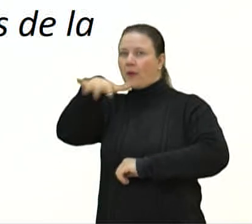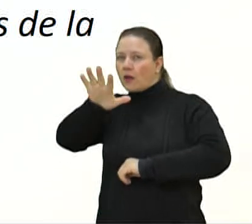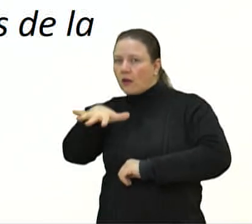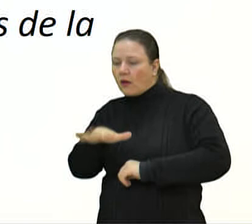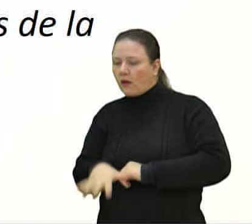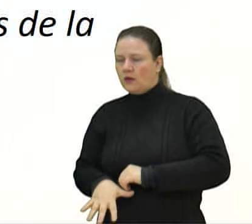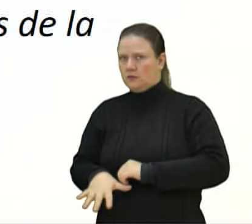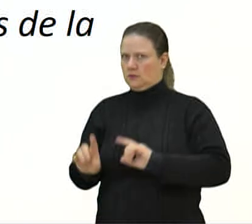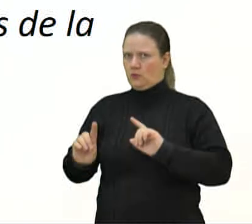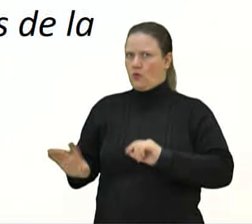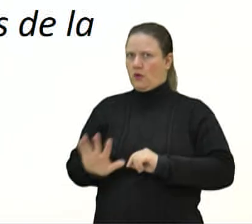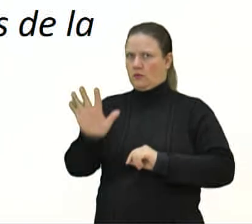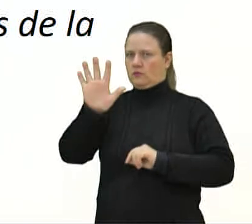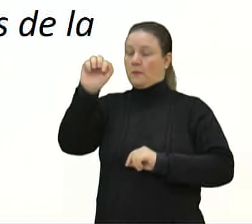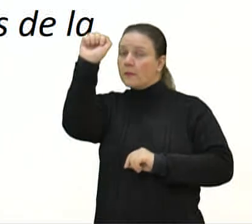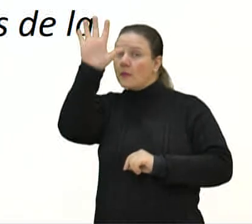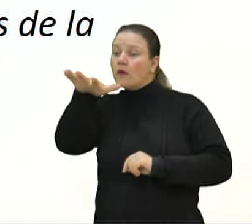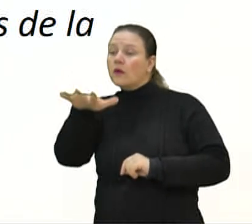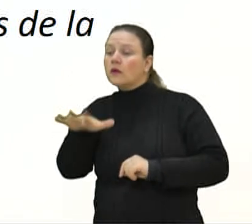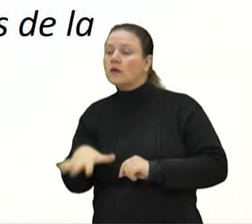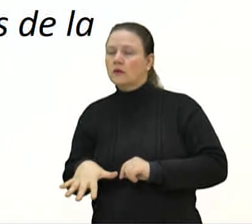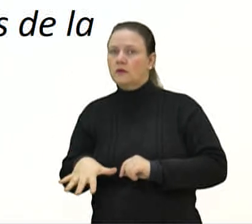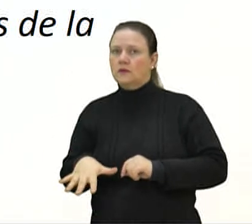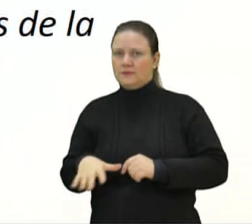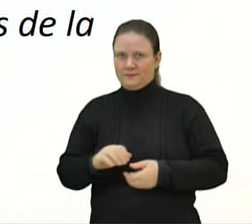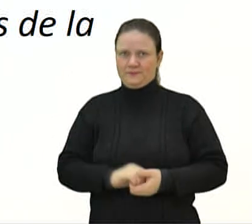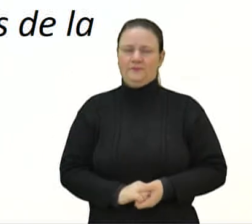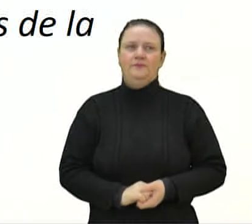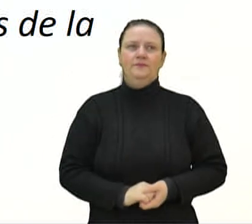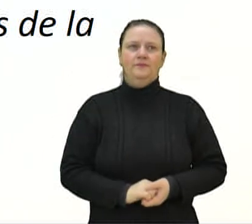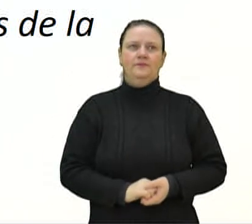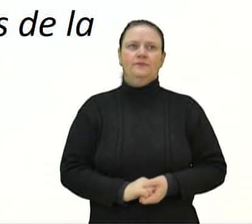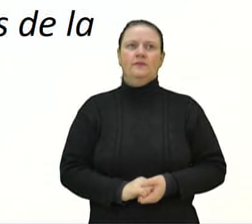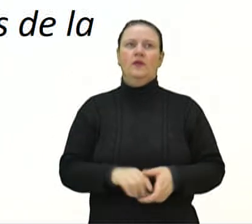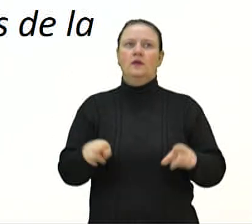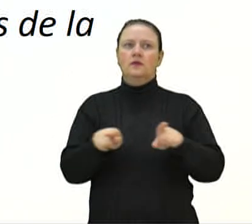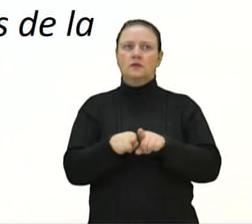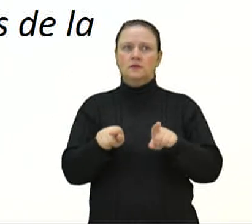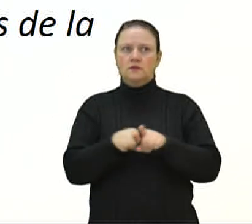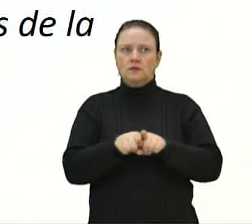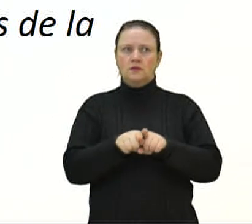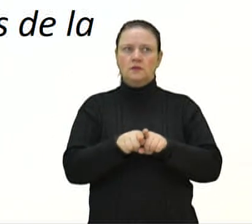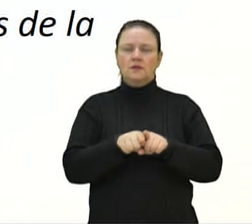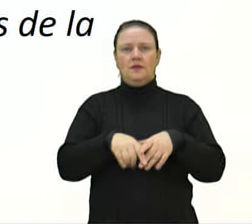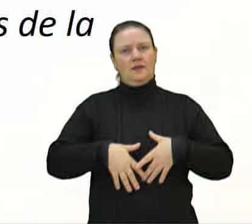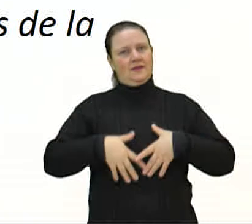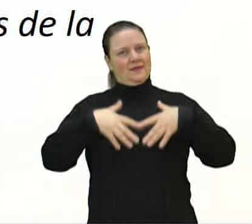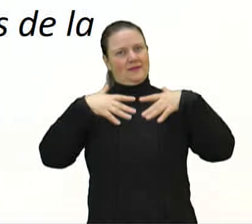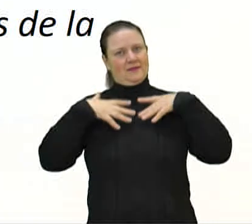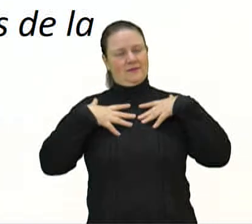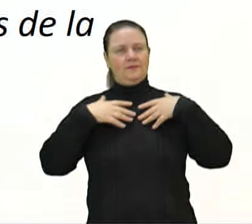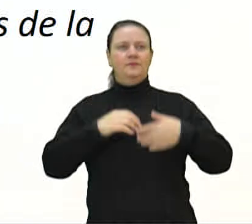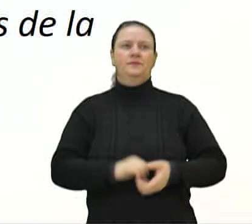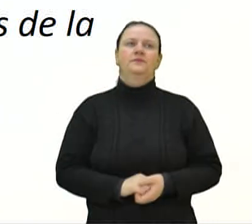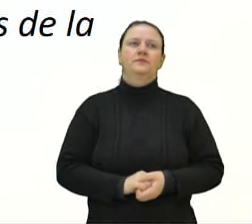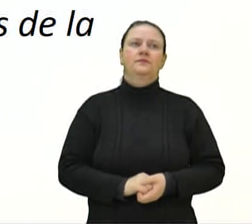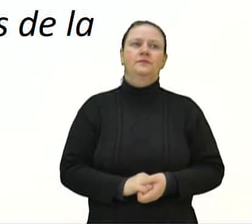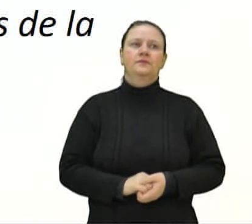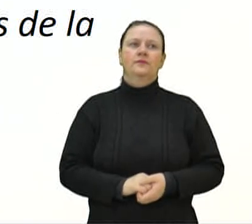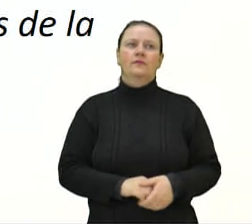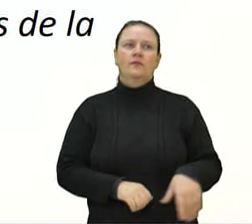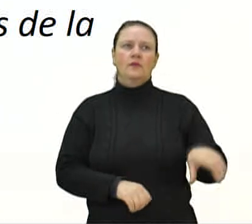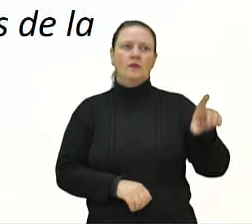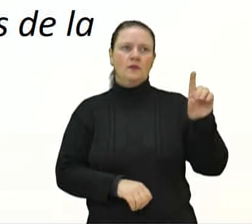comercial, aqui a gente pode comparar com o shopping, né? Las tiendas, plural, então, agradam. Estos vestidos rojos